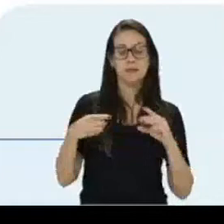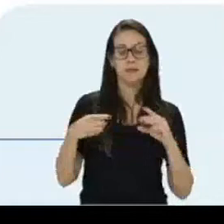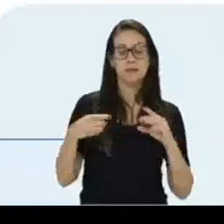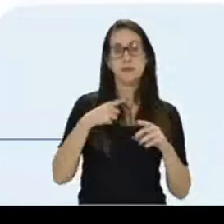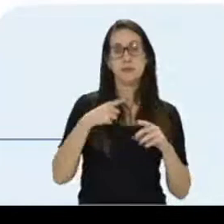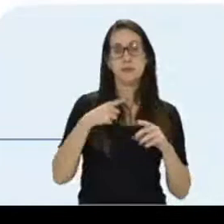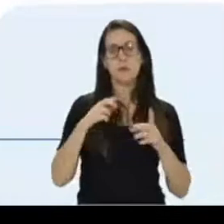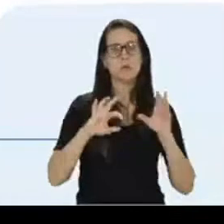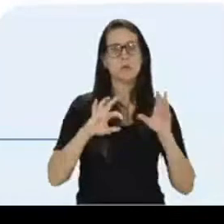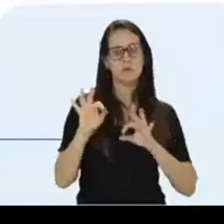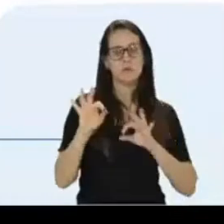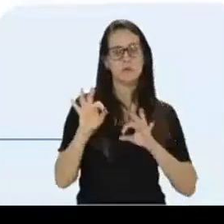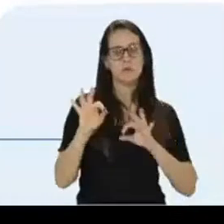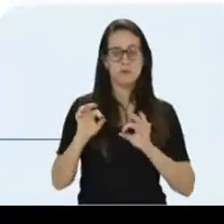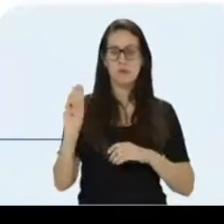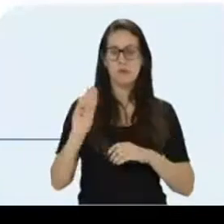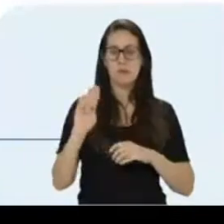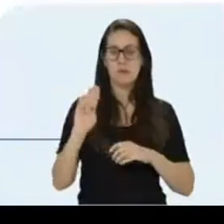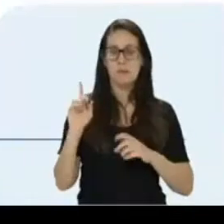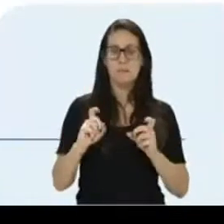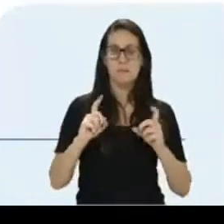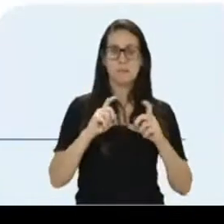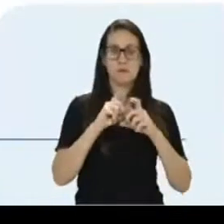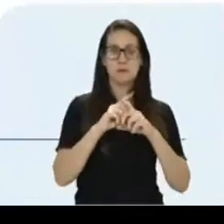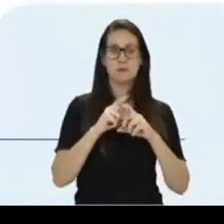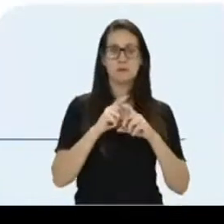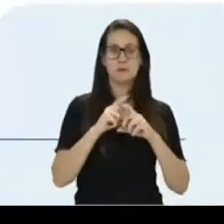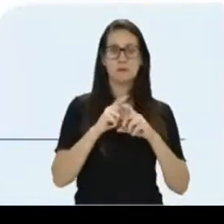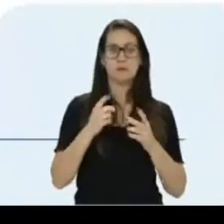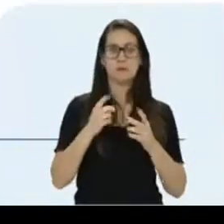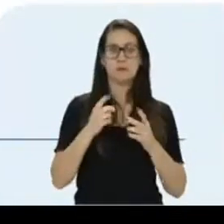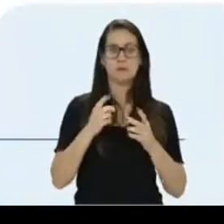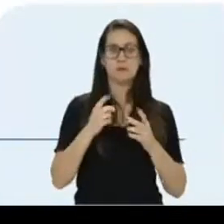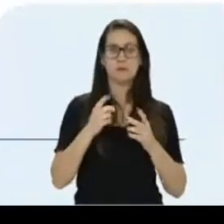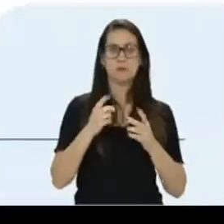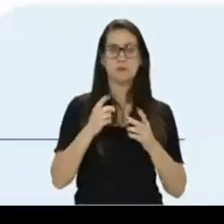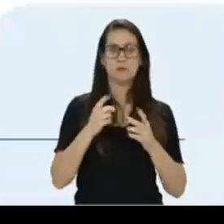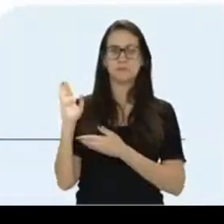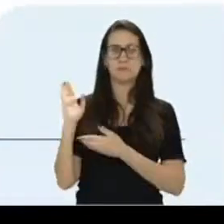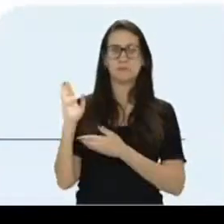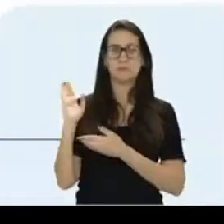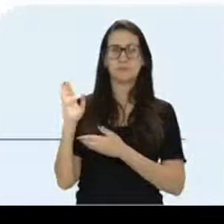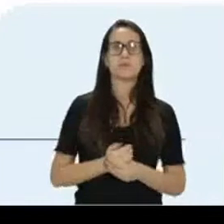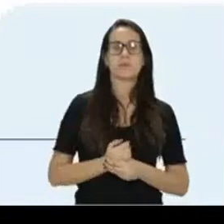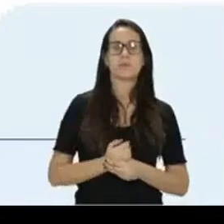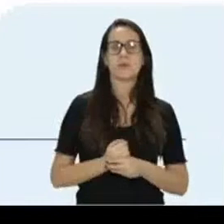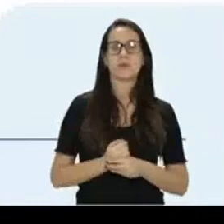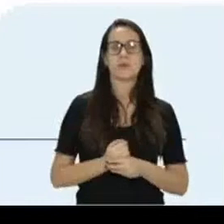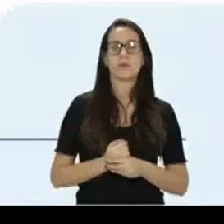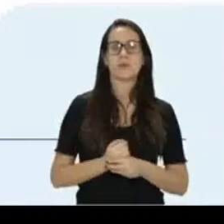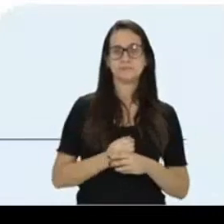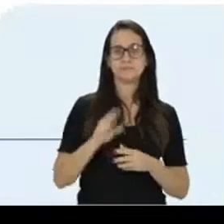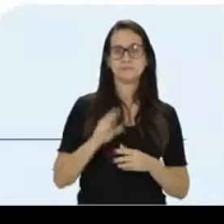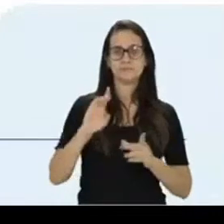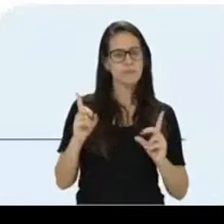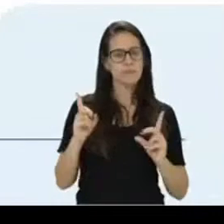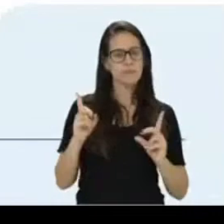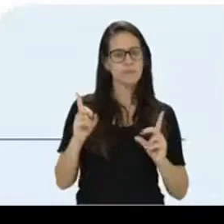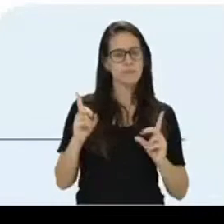de organização de bactérias, como bactérias filamentosas e cianobactérias, que são bactérias